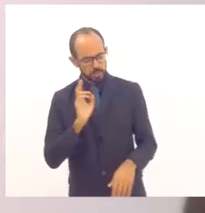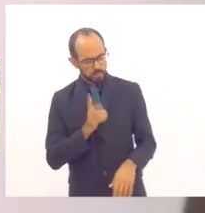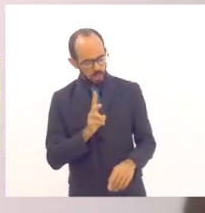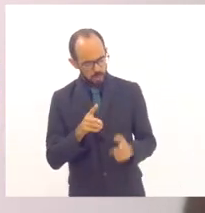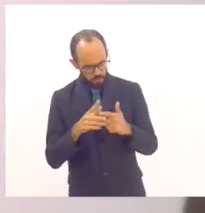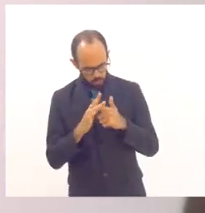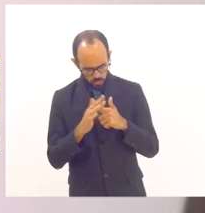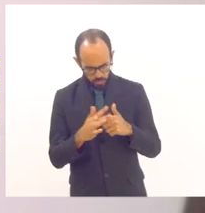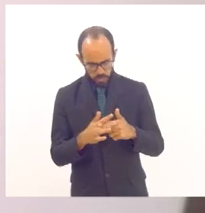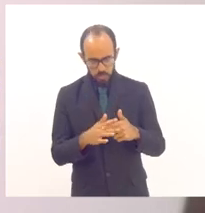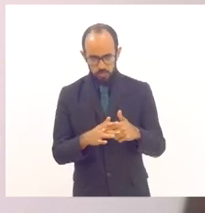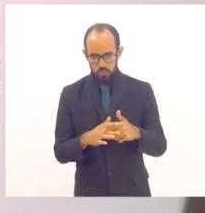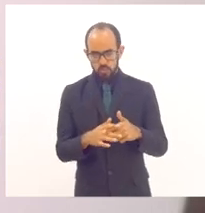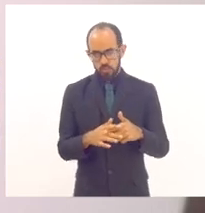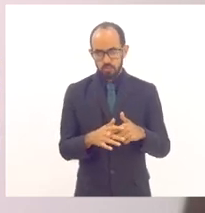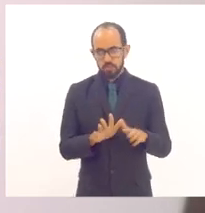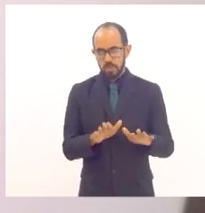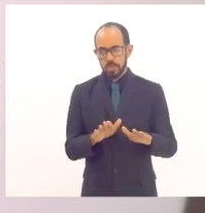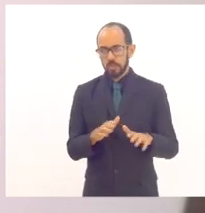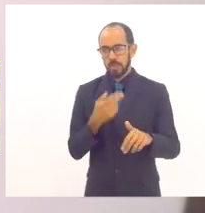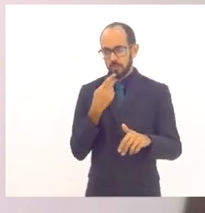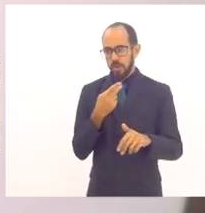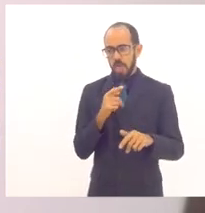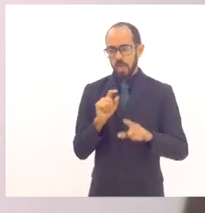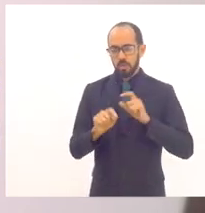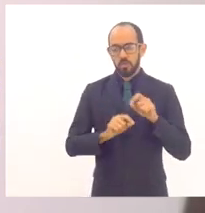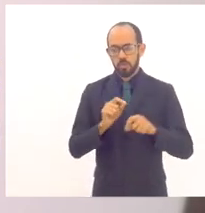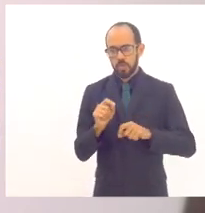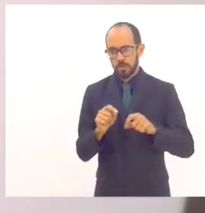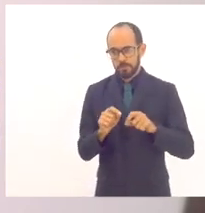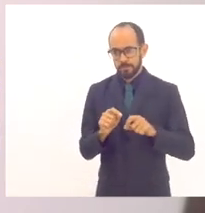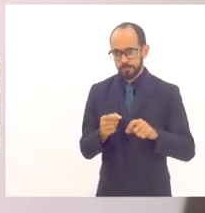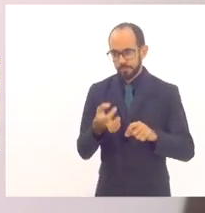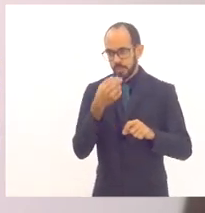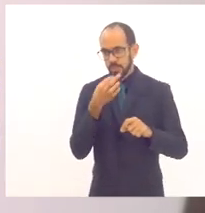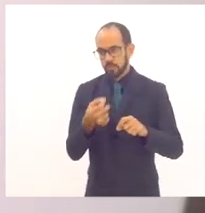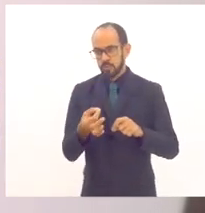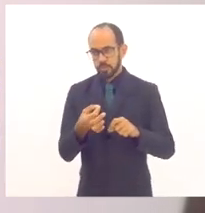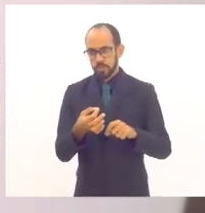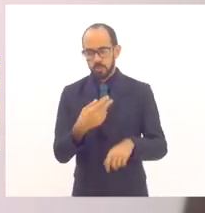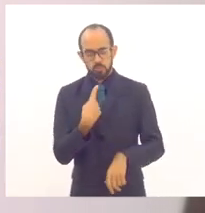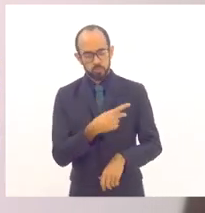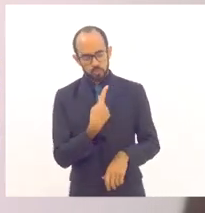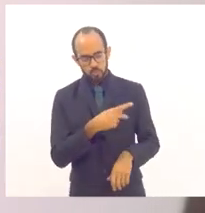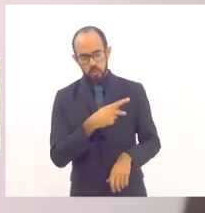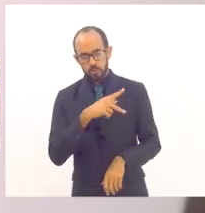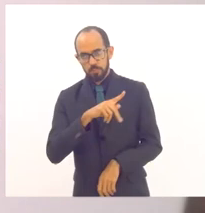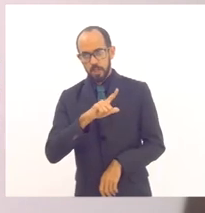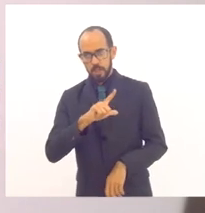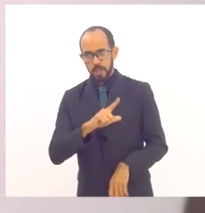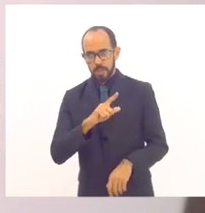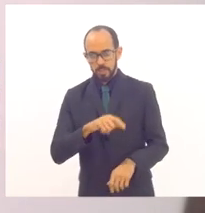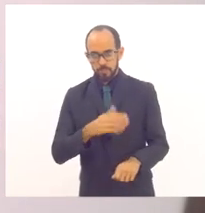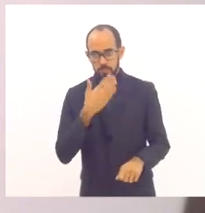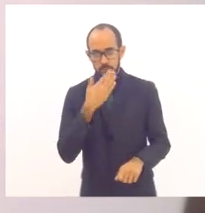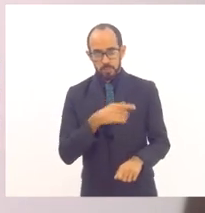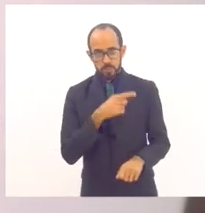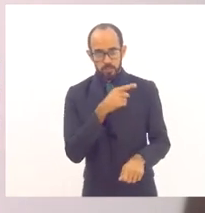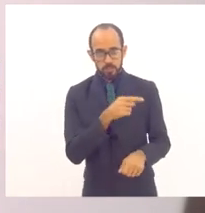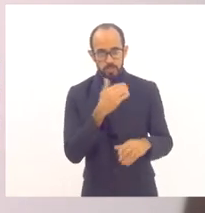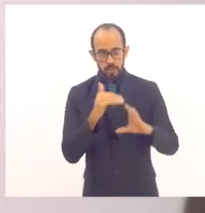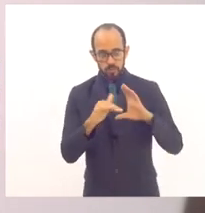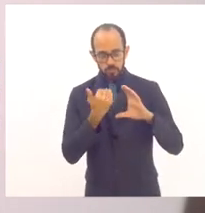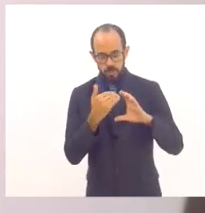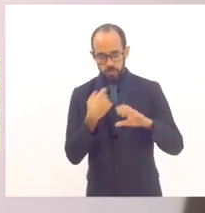isso, né? Mas eu quero dizer para você que as sugestões tuas sobre o PL, eu vou te solicitar que você